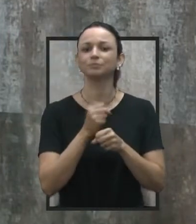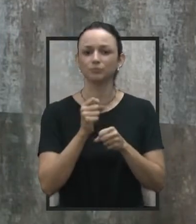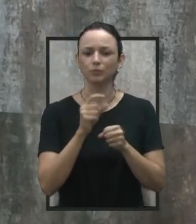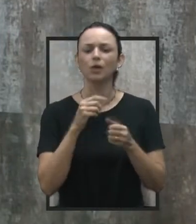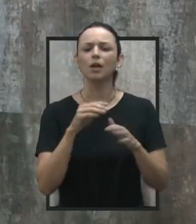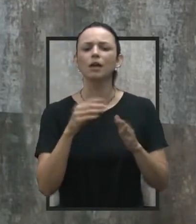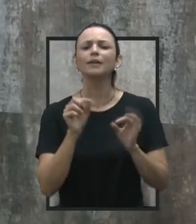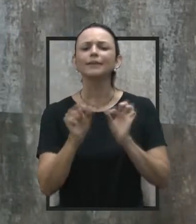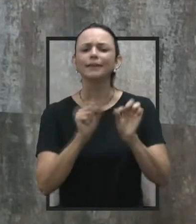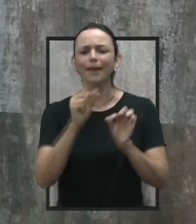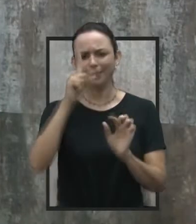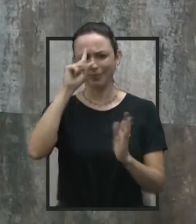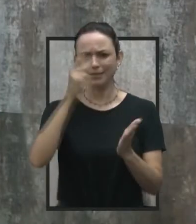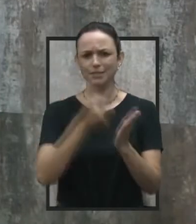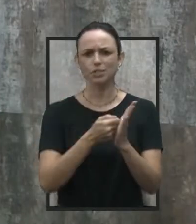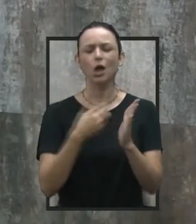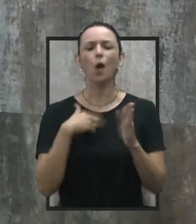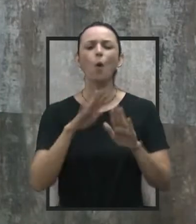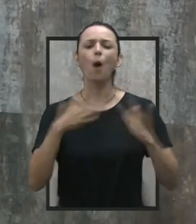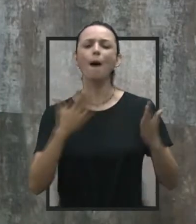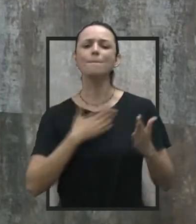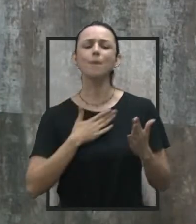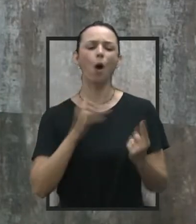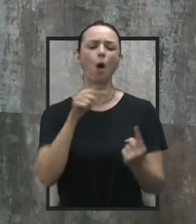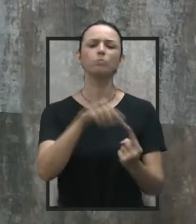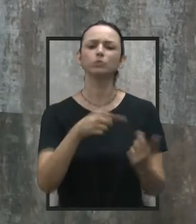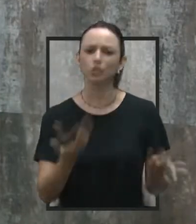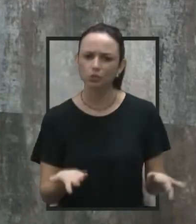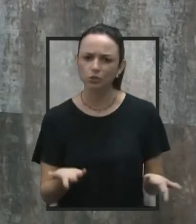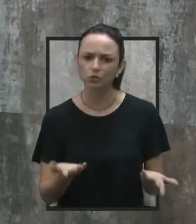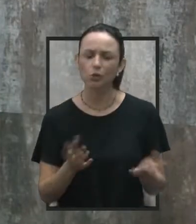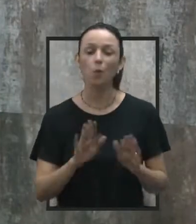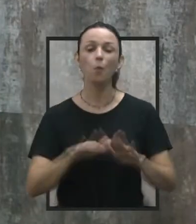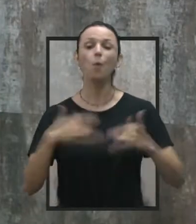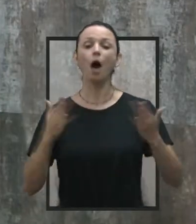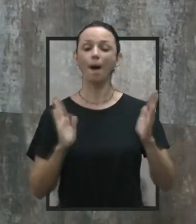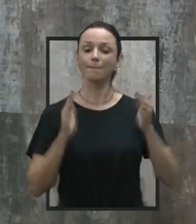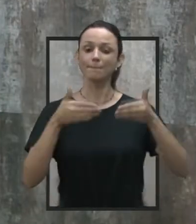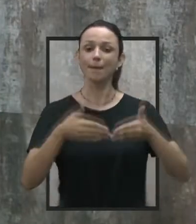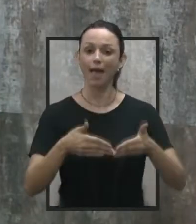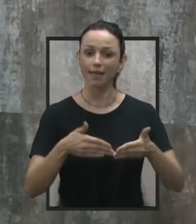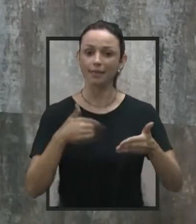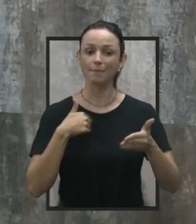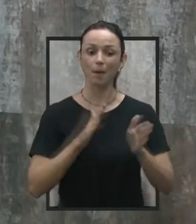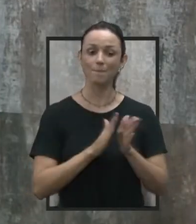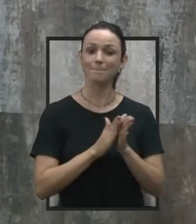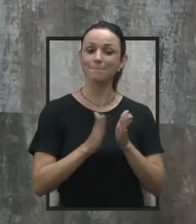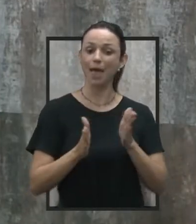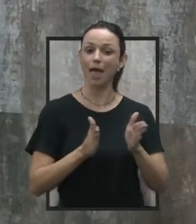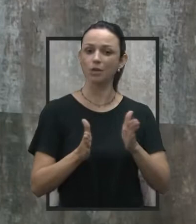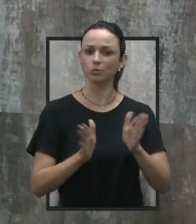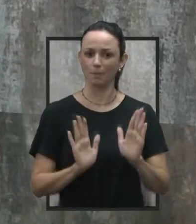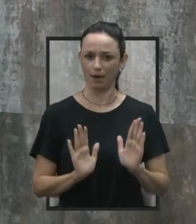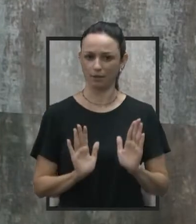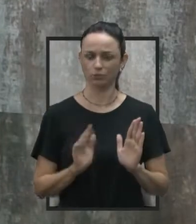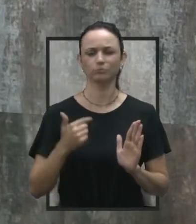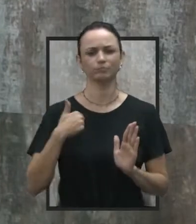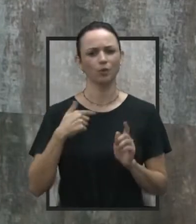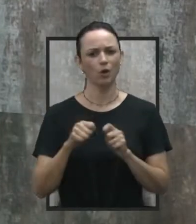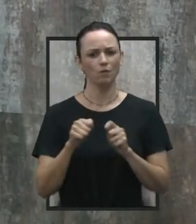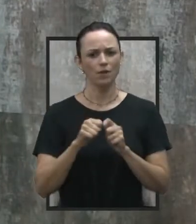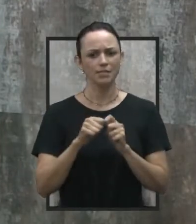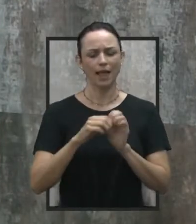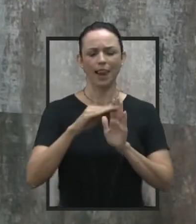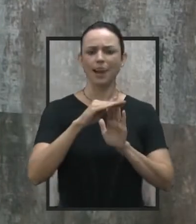é estipular quais são os meus objetivos, quais são as minhas metas de médio prazo. Eu vou estabelecer